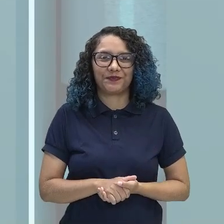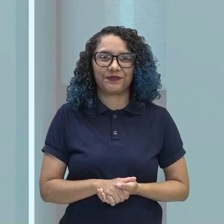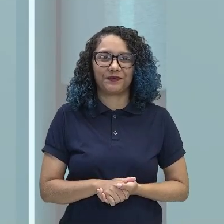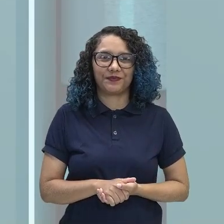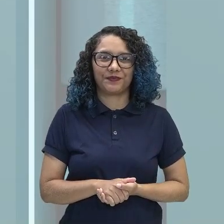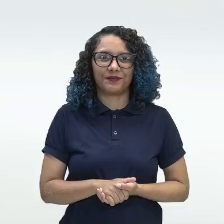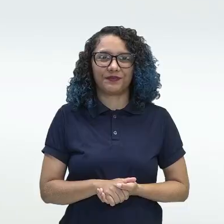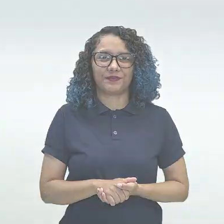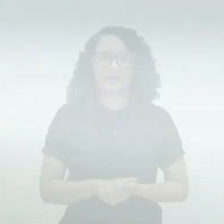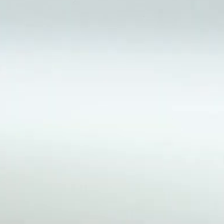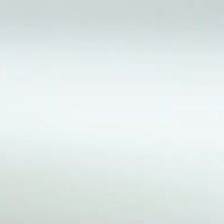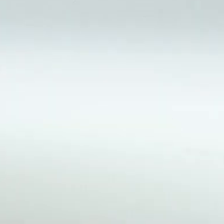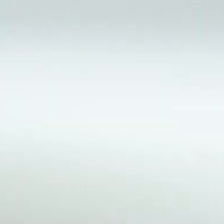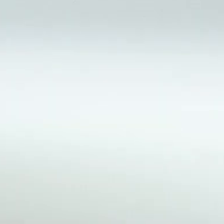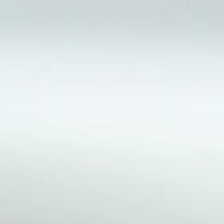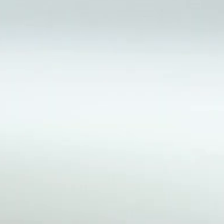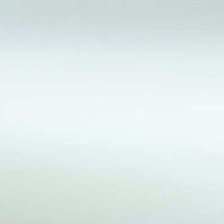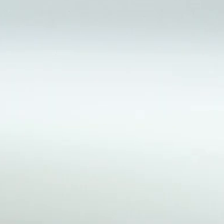aula.